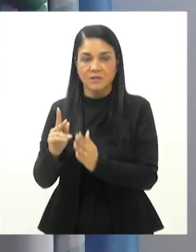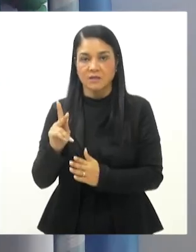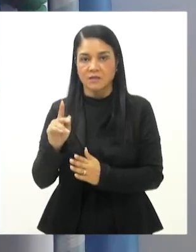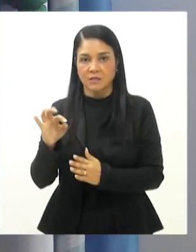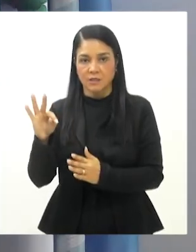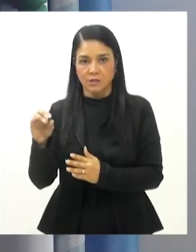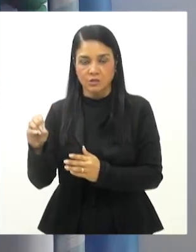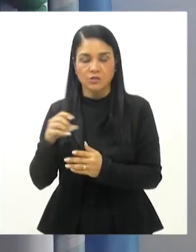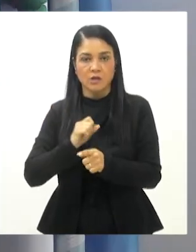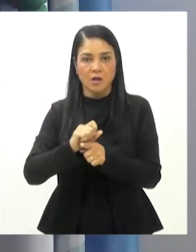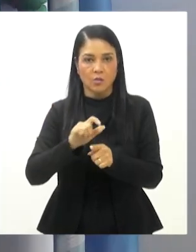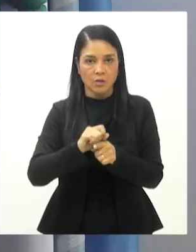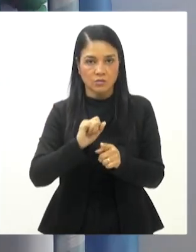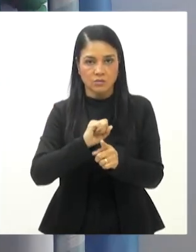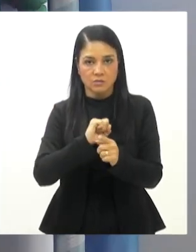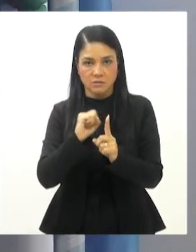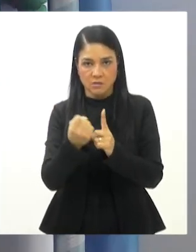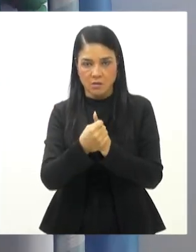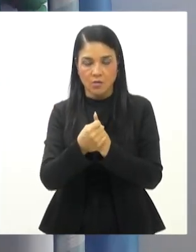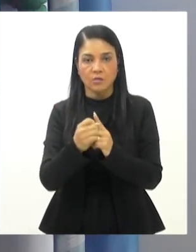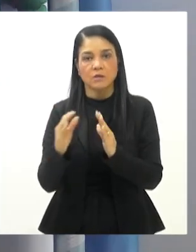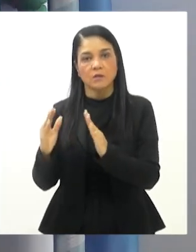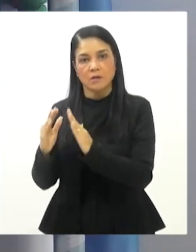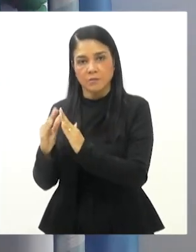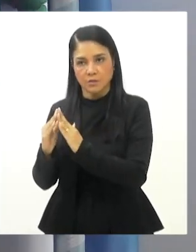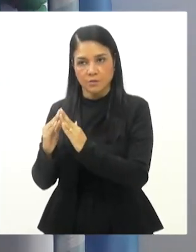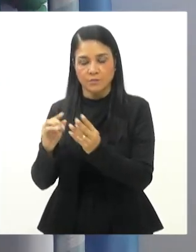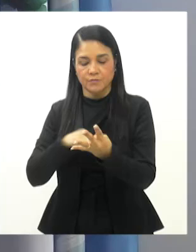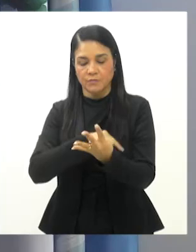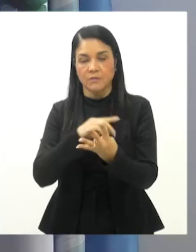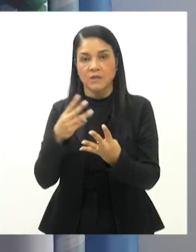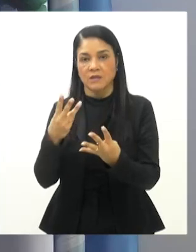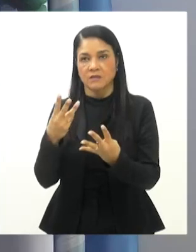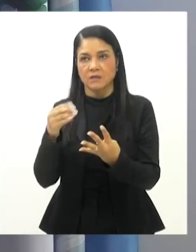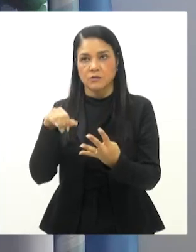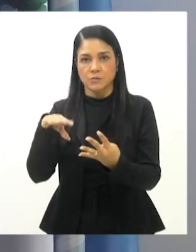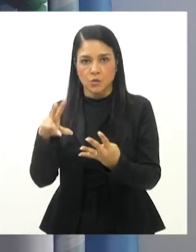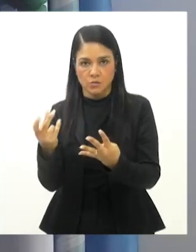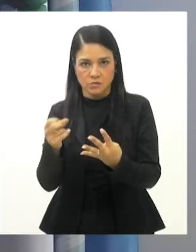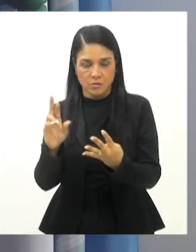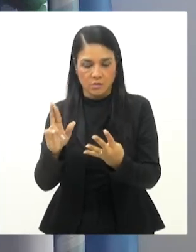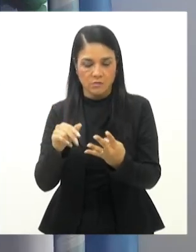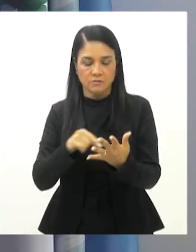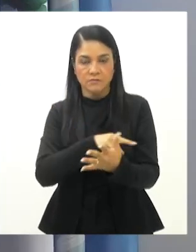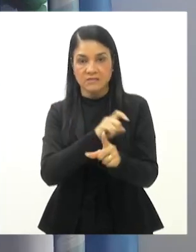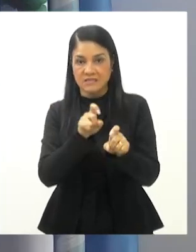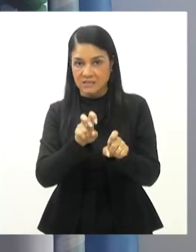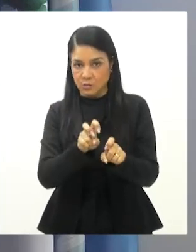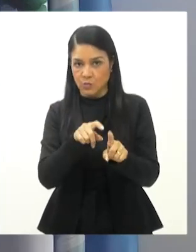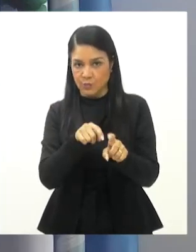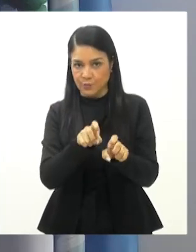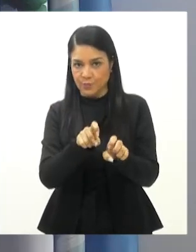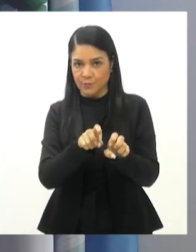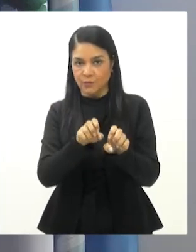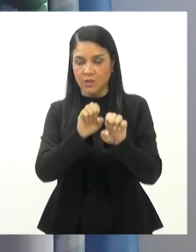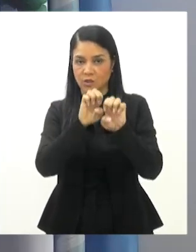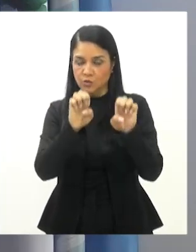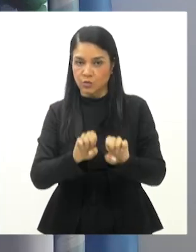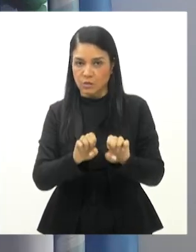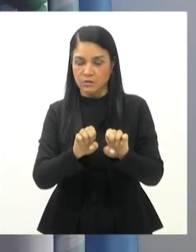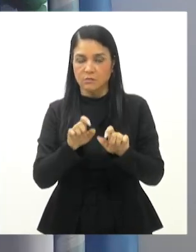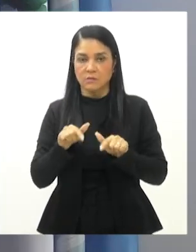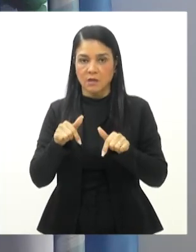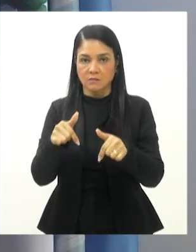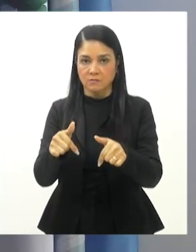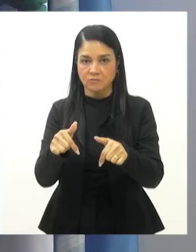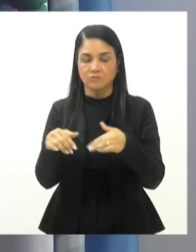moradias, aluguéis sociais, profissionais dos abrigos. Montante, 3 milhões e meio de reais. Ação 5, estruturação da